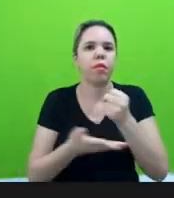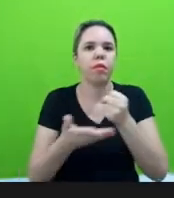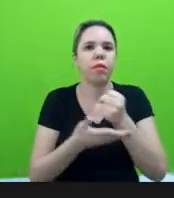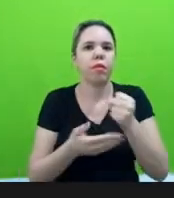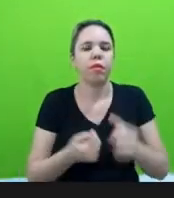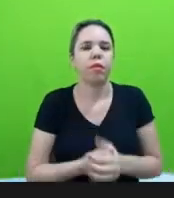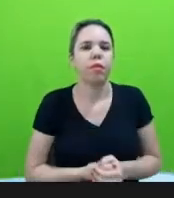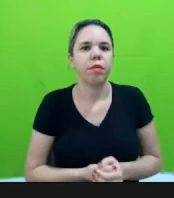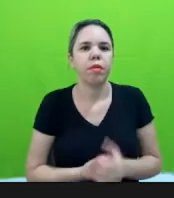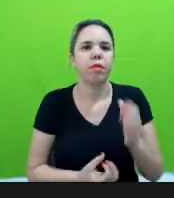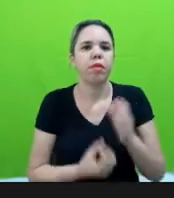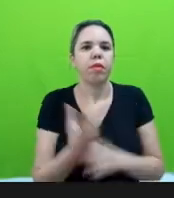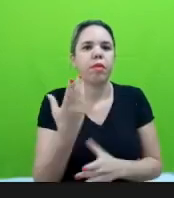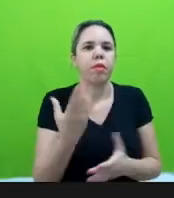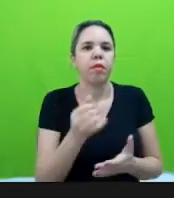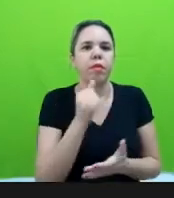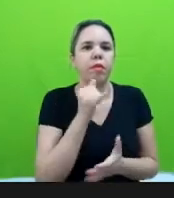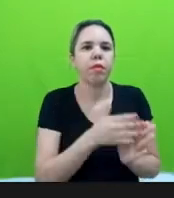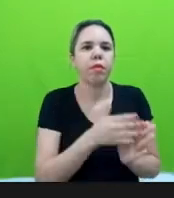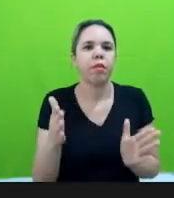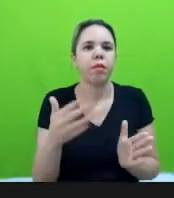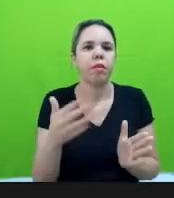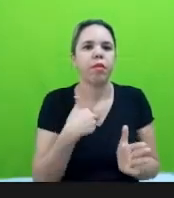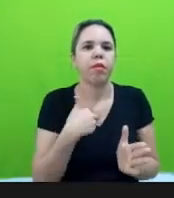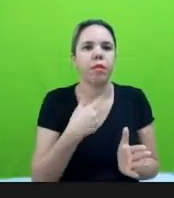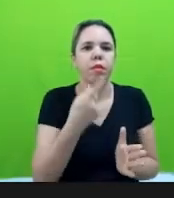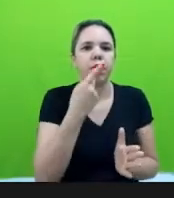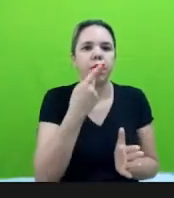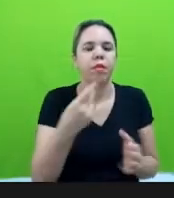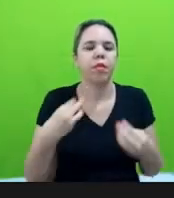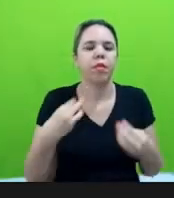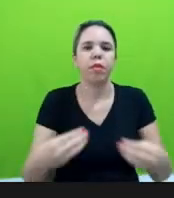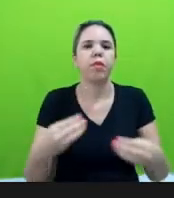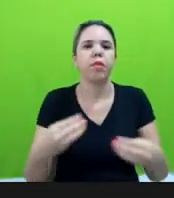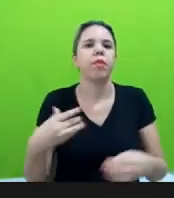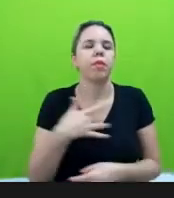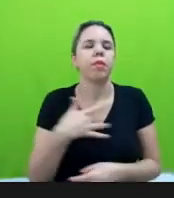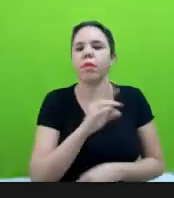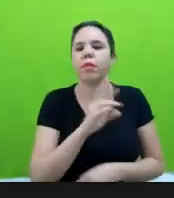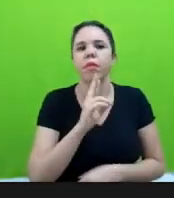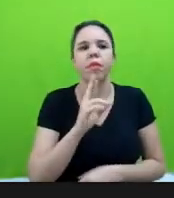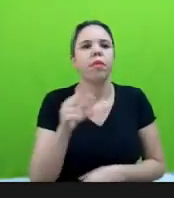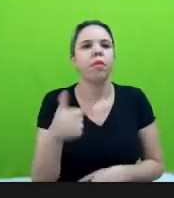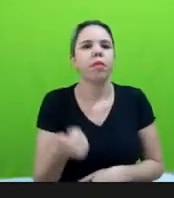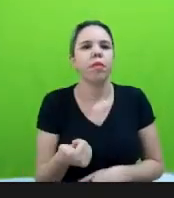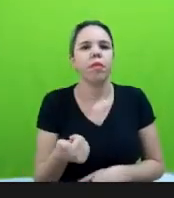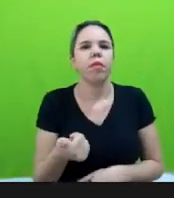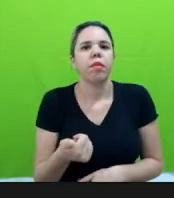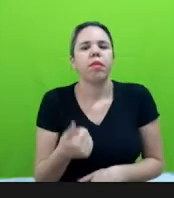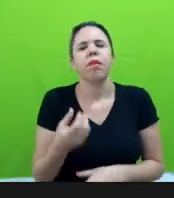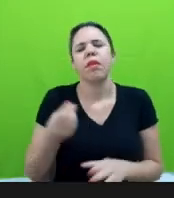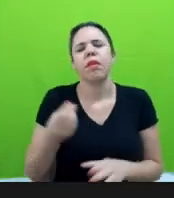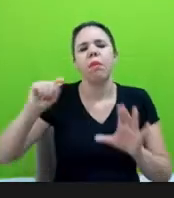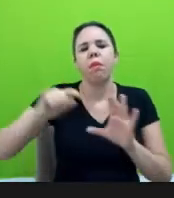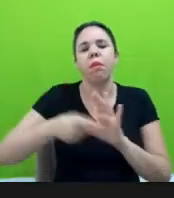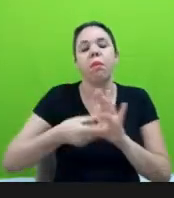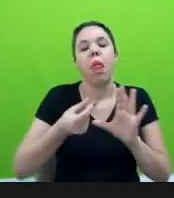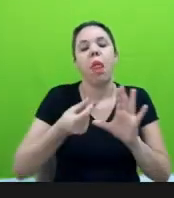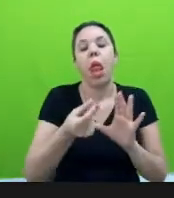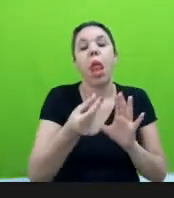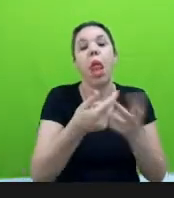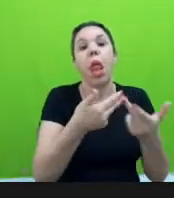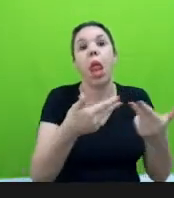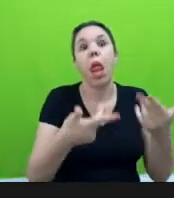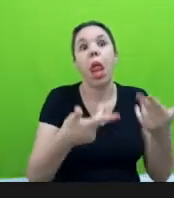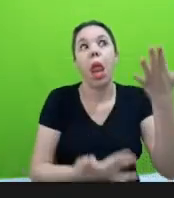criou o consórcio. E não dá para a gente dizer que o Ministério da Saúde não dispõe de dados. Há uma infinidade de dados ali. Tem o DataSUS,